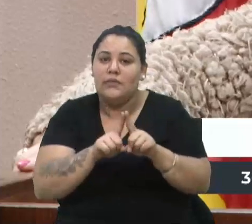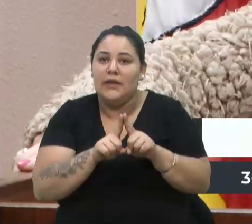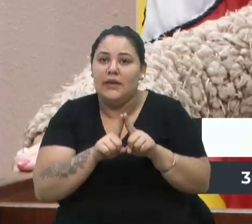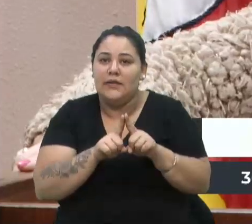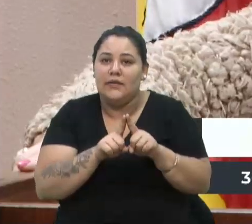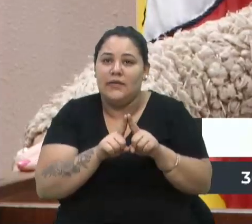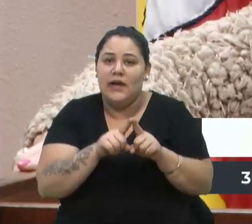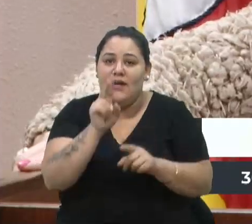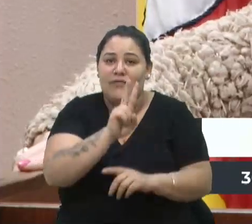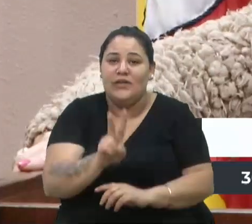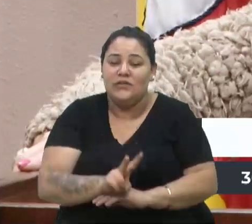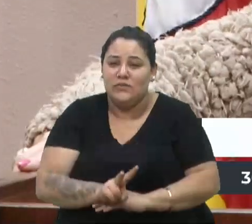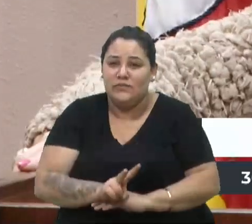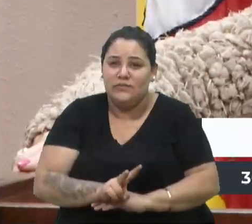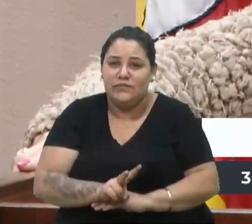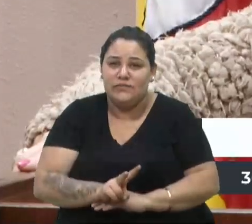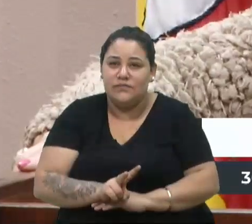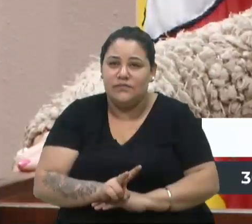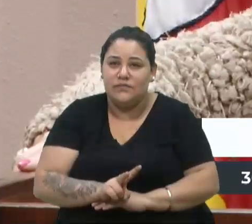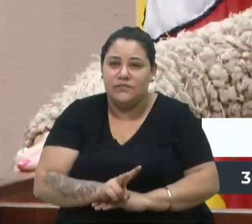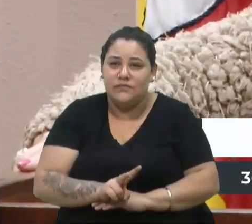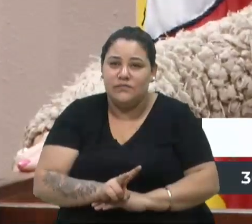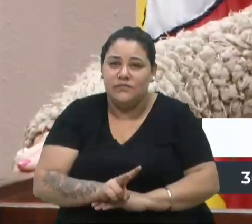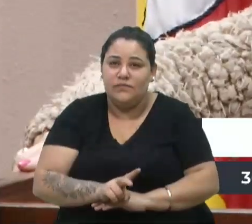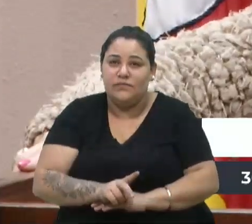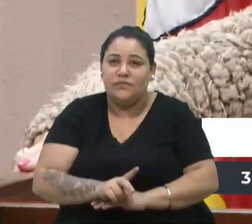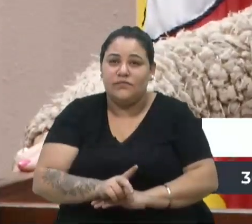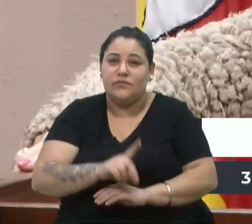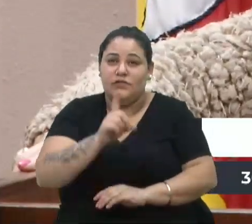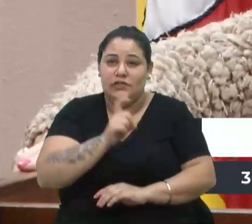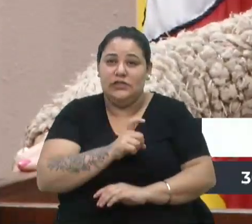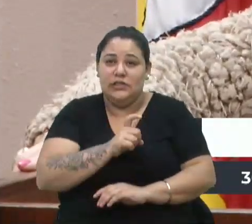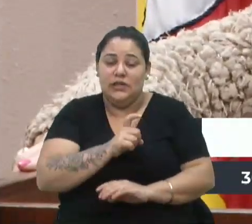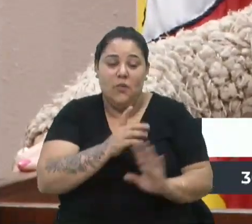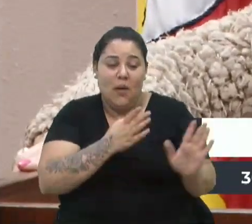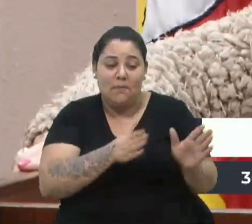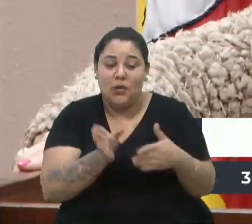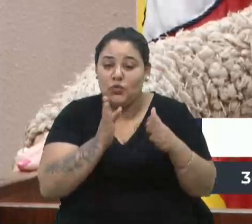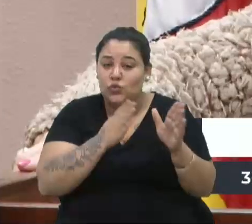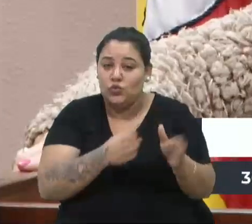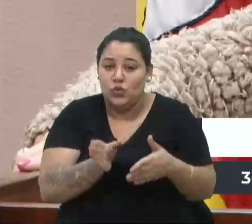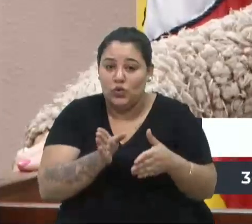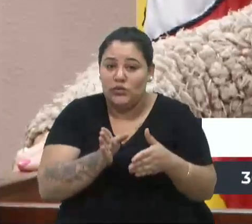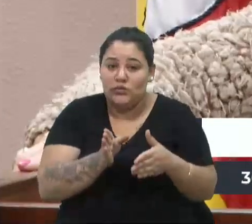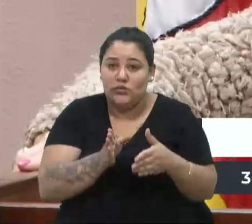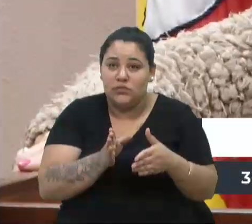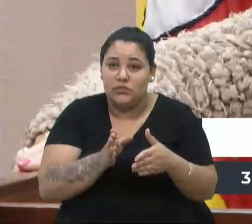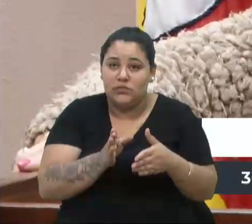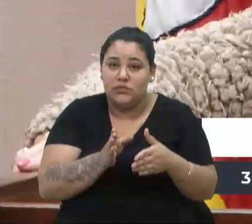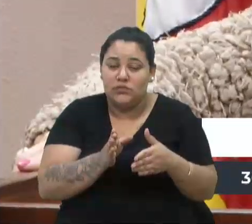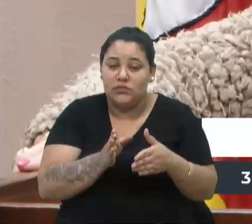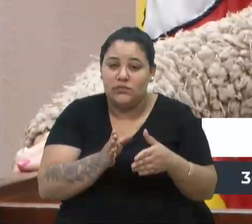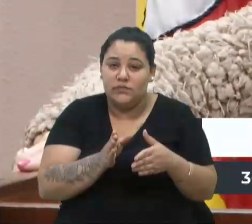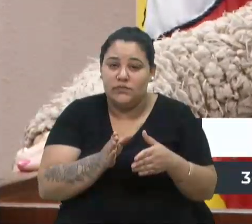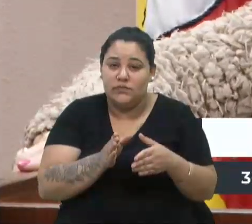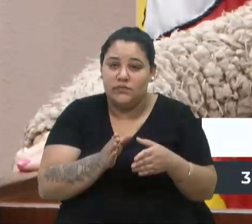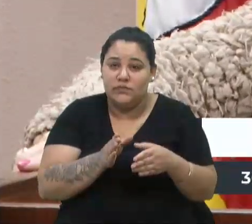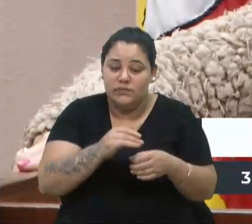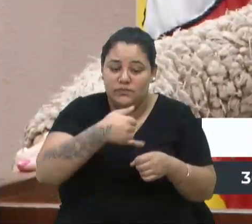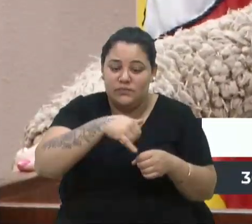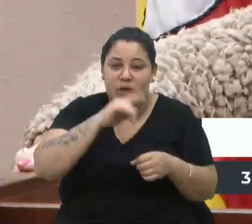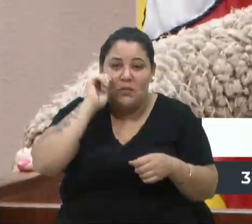A Venezuela, além de ser uma grande produtora de petróleo,